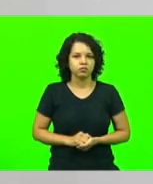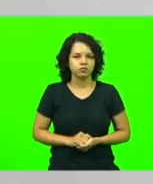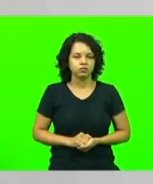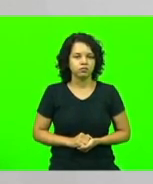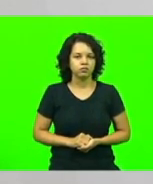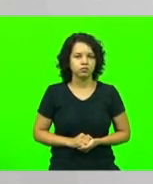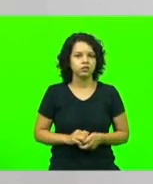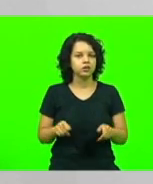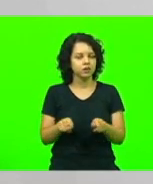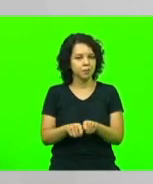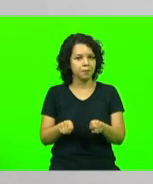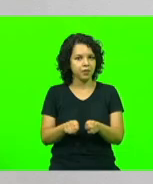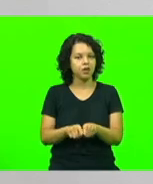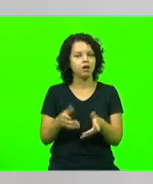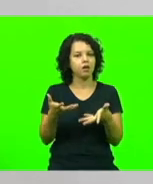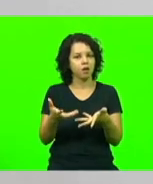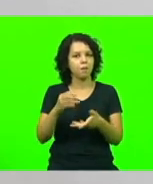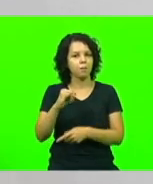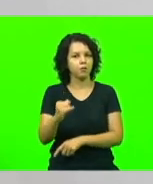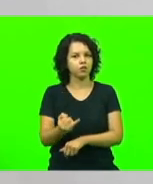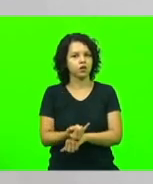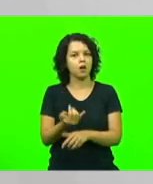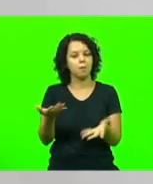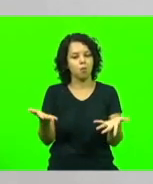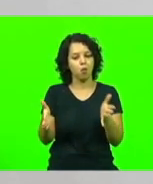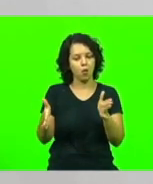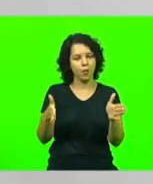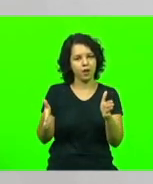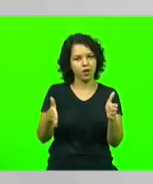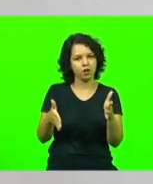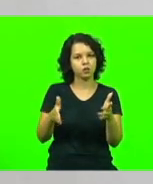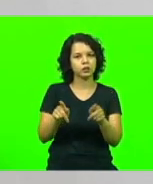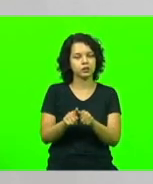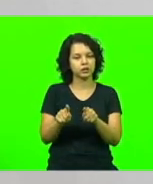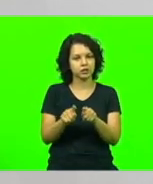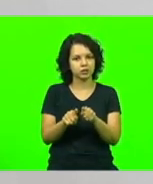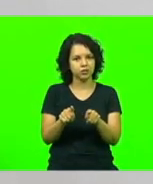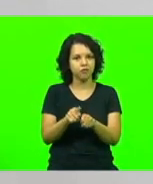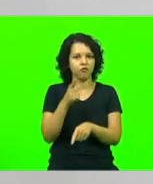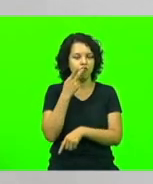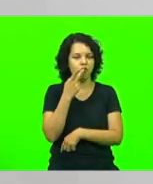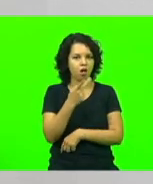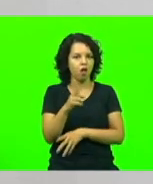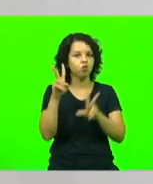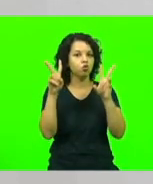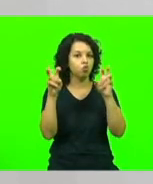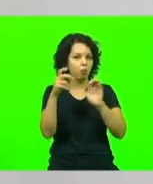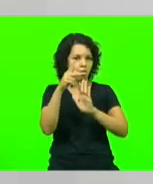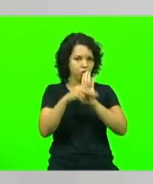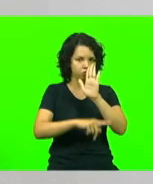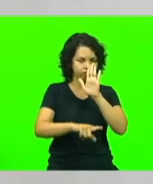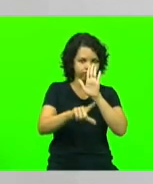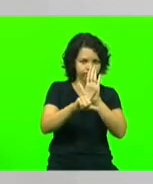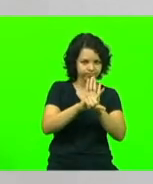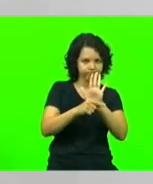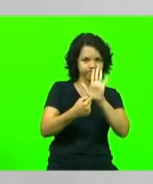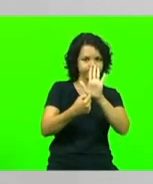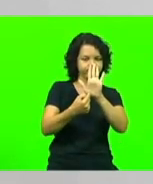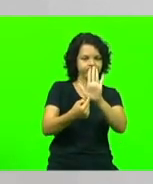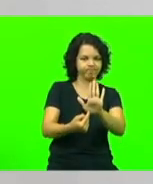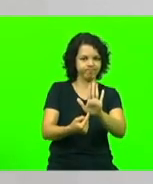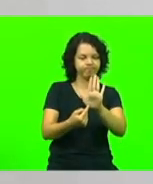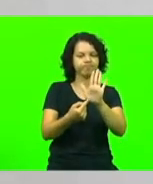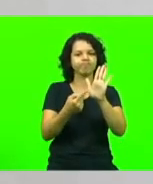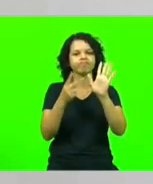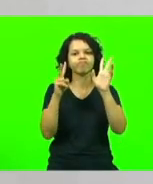Quero aproveitar esse momento na tribuna também, para que a gente possa falar de um projeto de lei que eu estou apresentando, que dispõe sobre